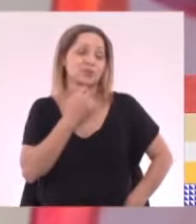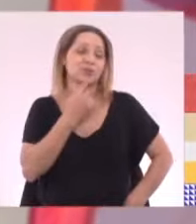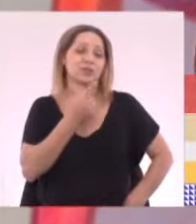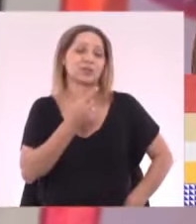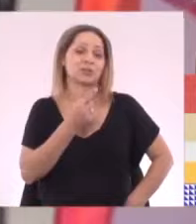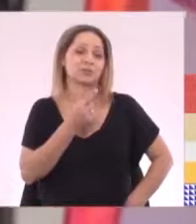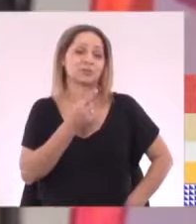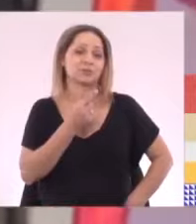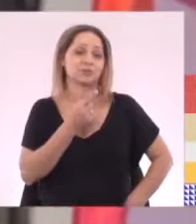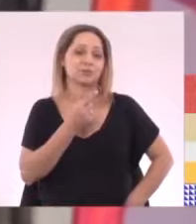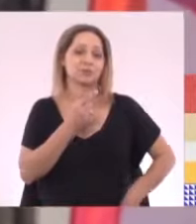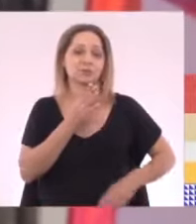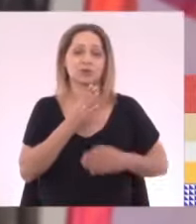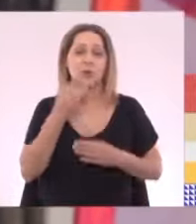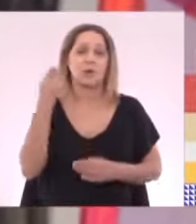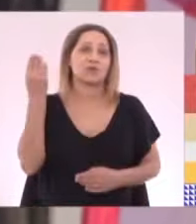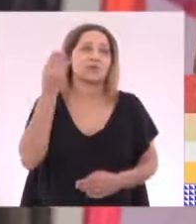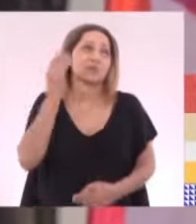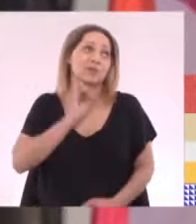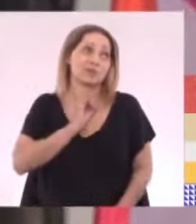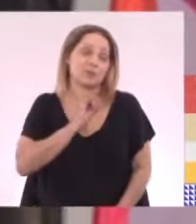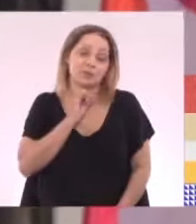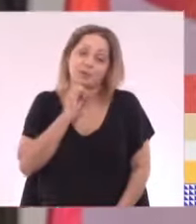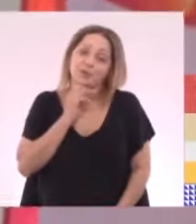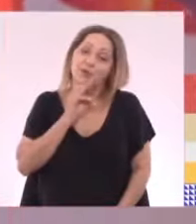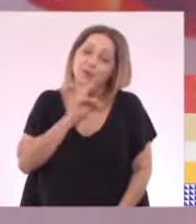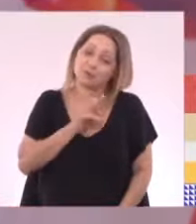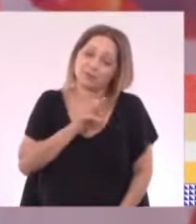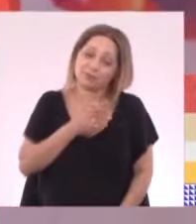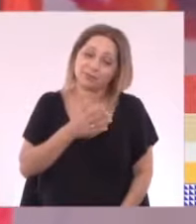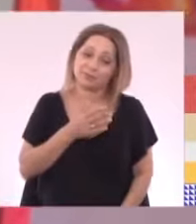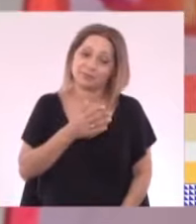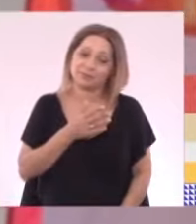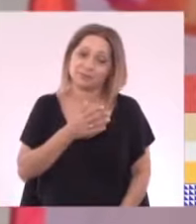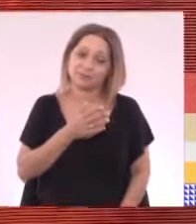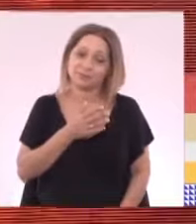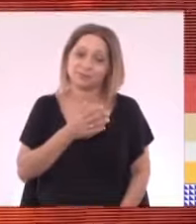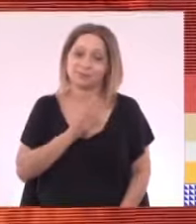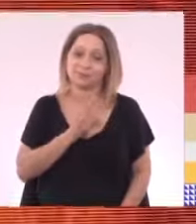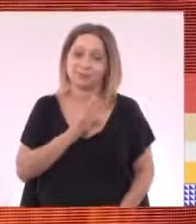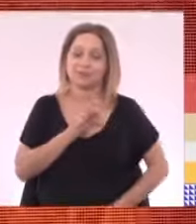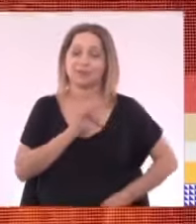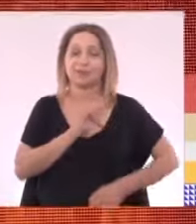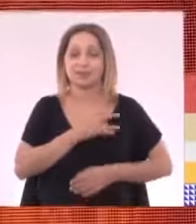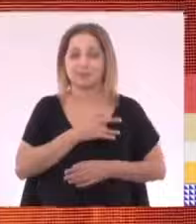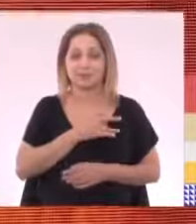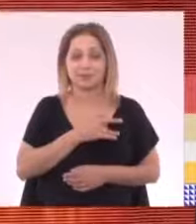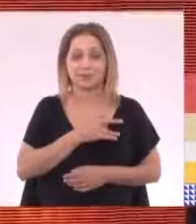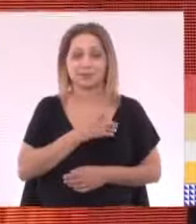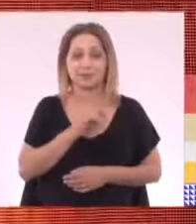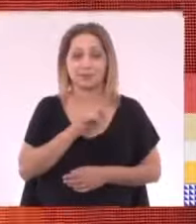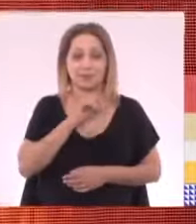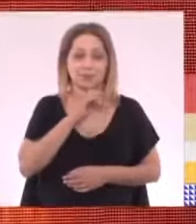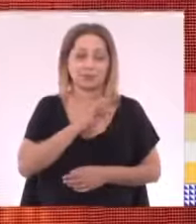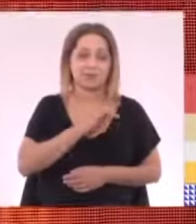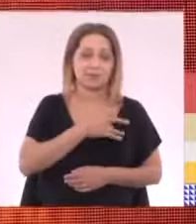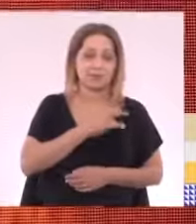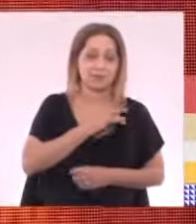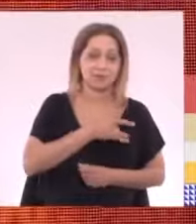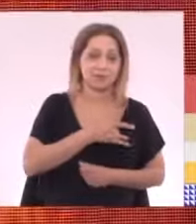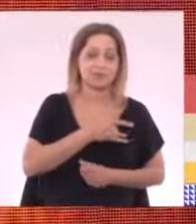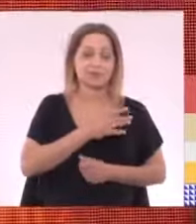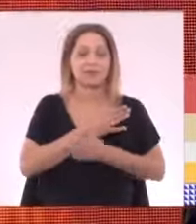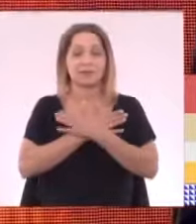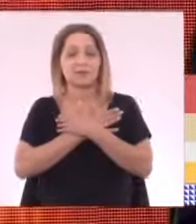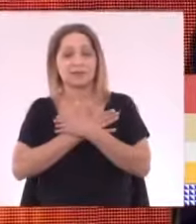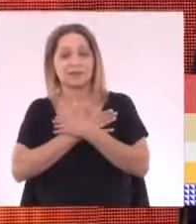que os artistas são os meus fãs. Vale? É assim. São os meus fãs. Atenção, que o amor pode ser amor de amor, amor de amizade,